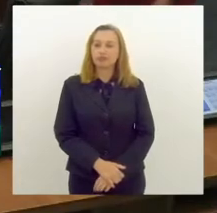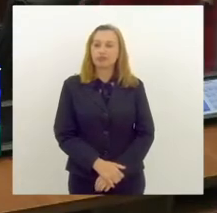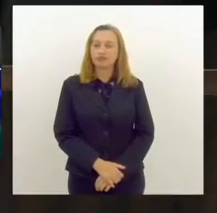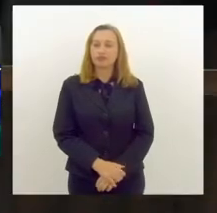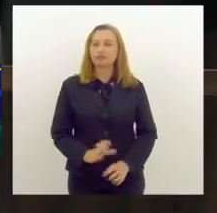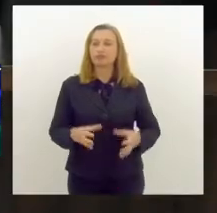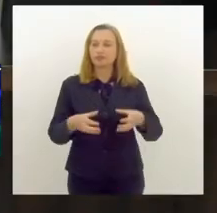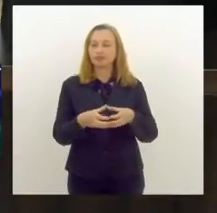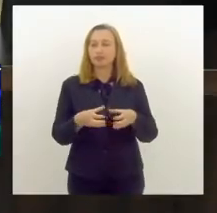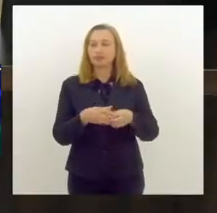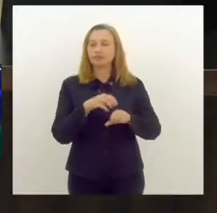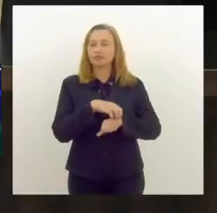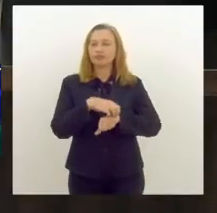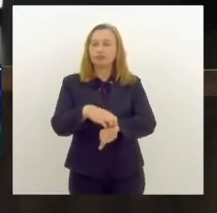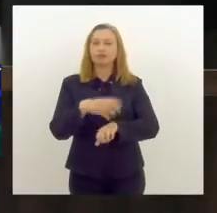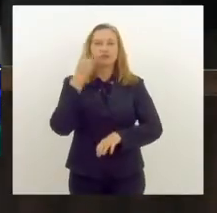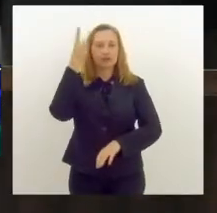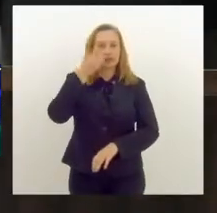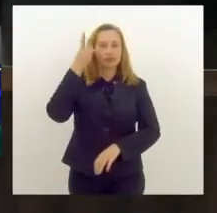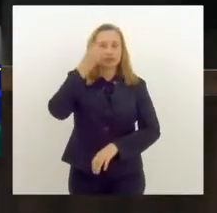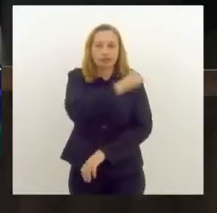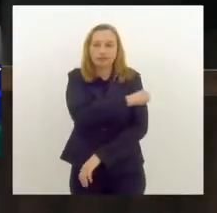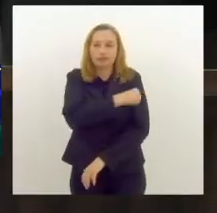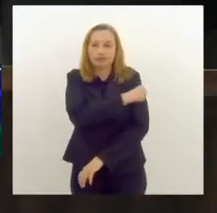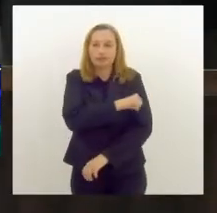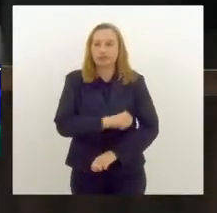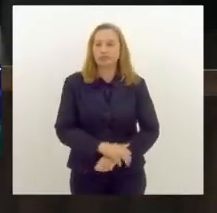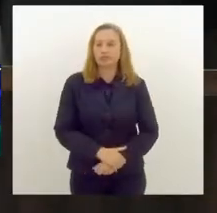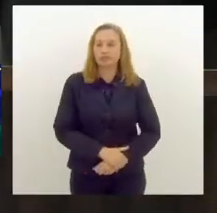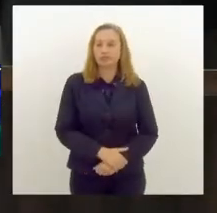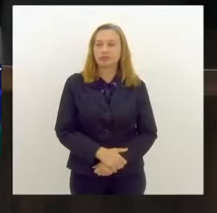Pela Comissão de Transporte, deputada enfermeira Rejane.